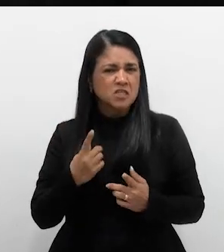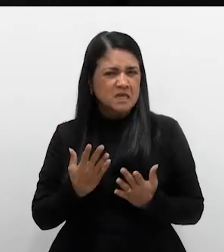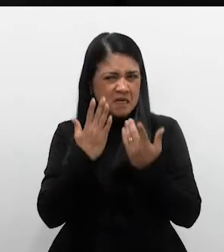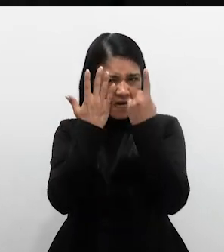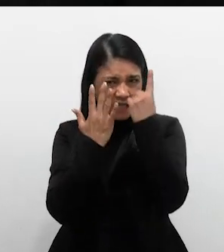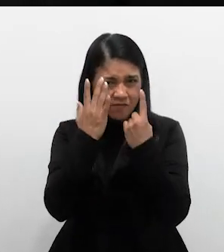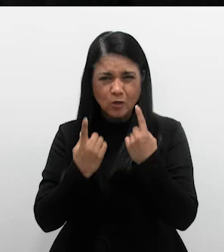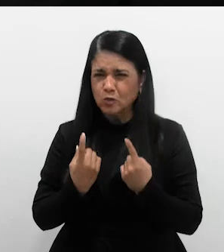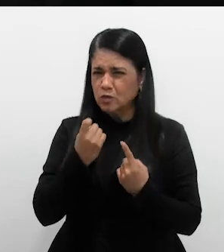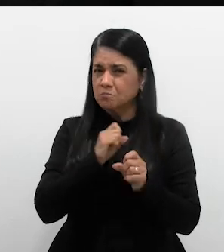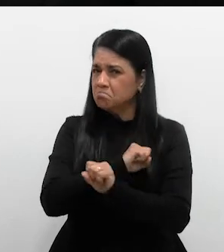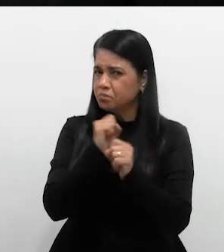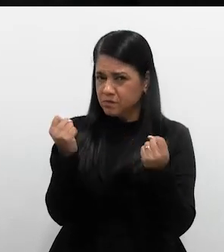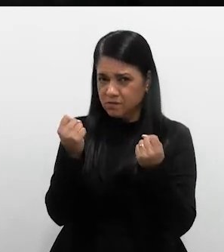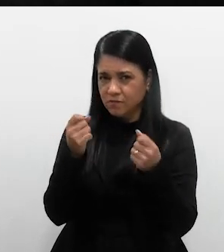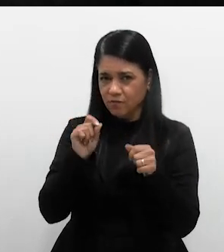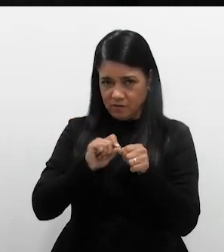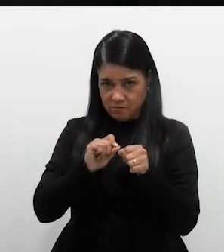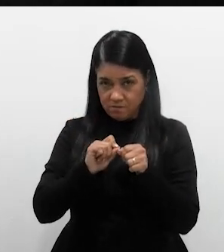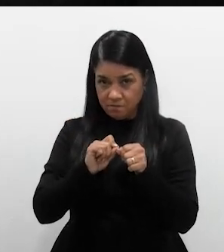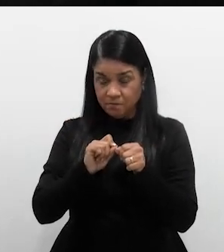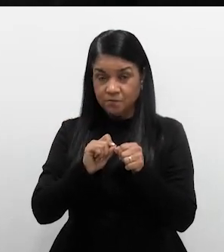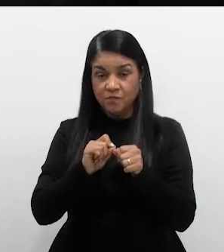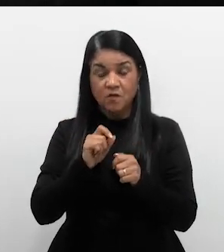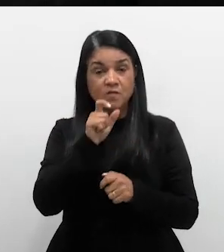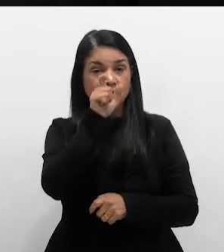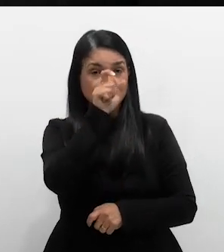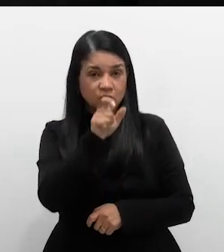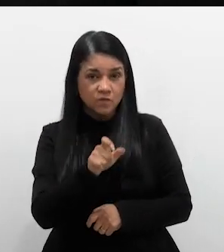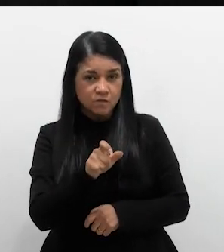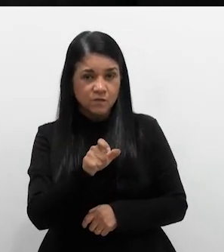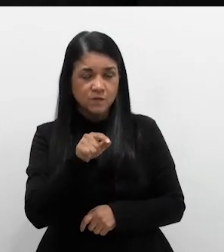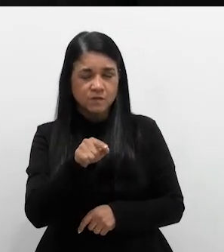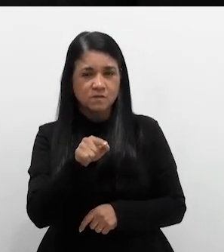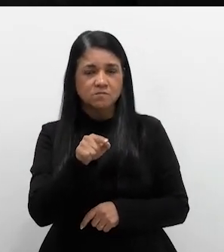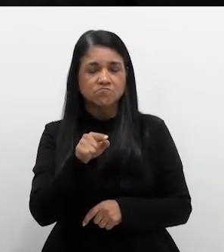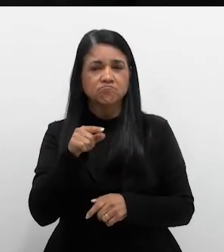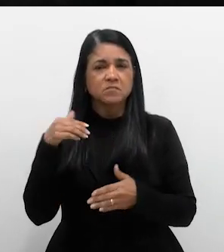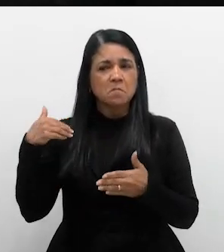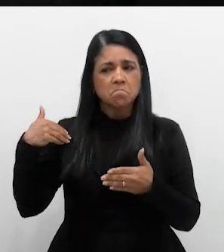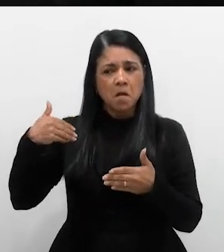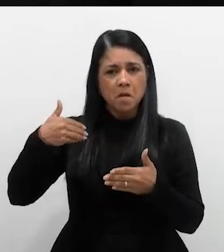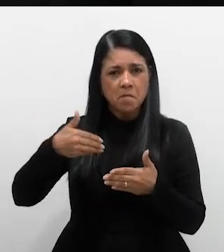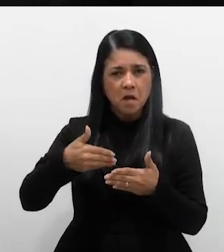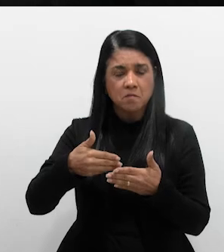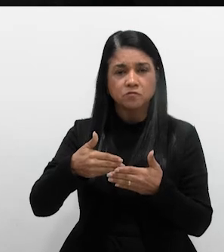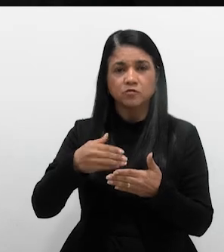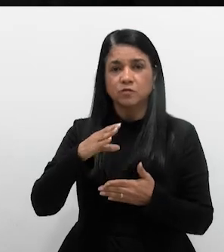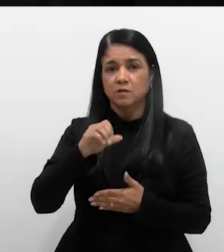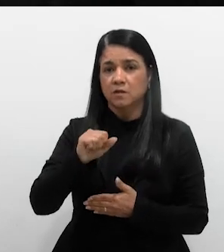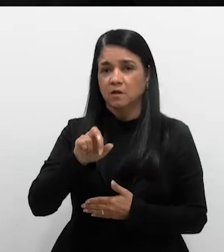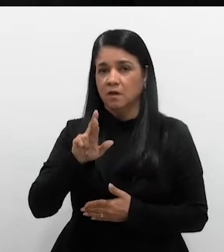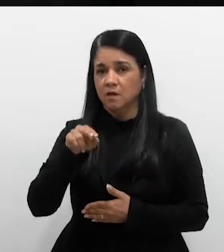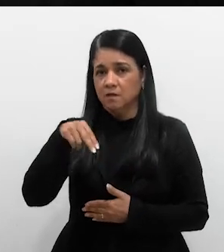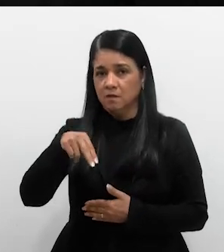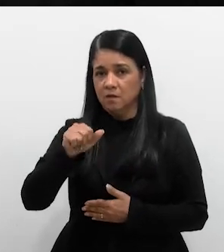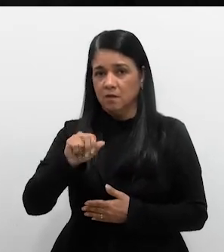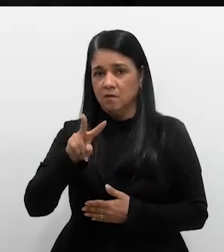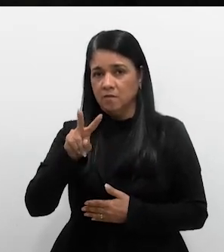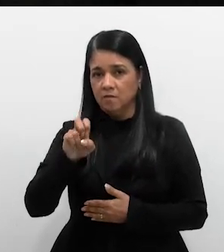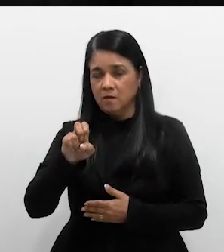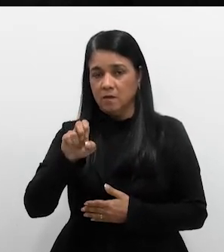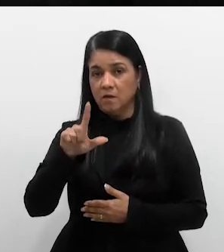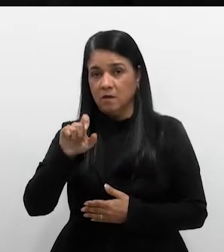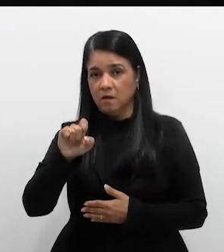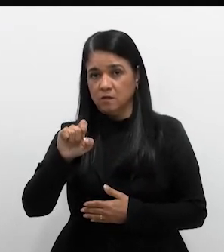sozinho, né? E você, acho que de um tempo para cá, os carnavalescos vêm trazendo à